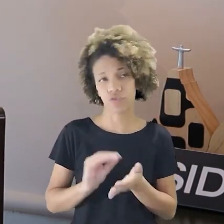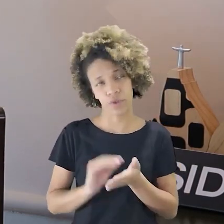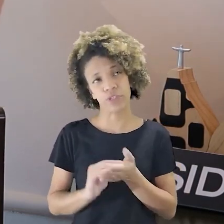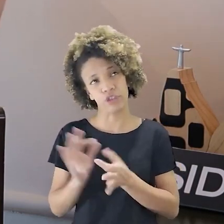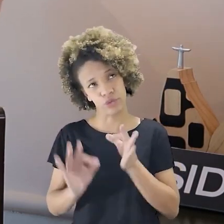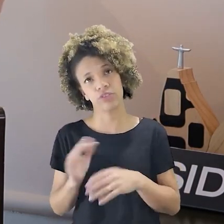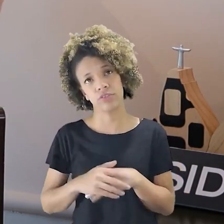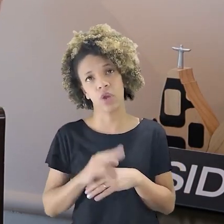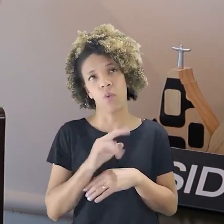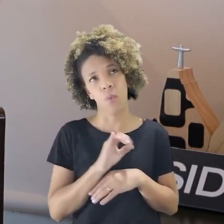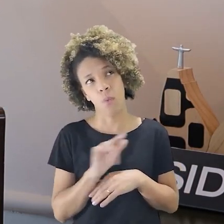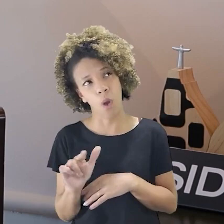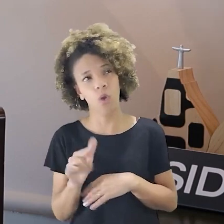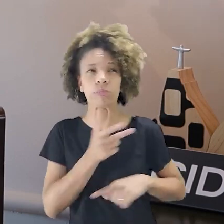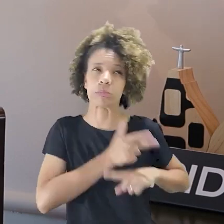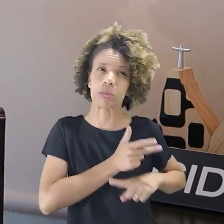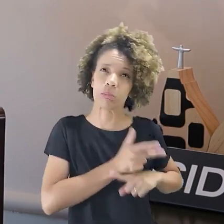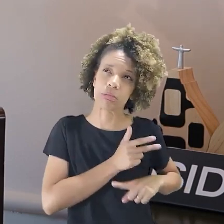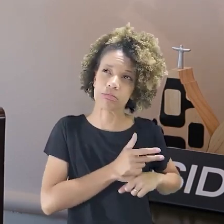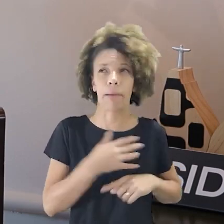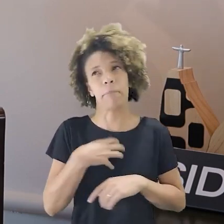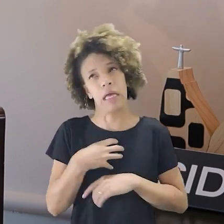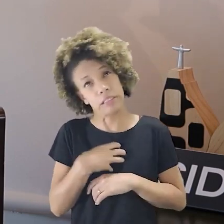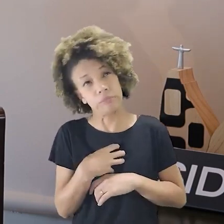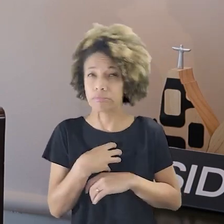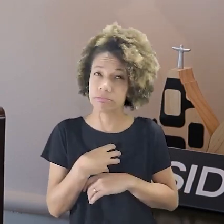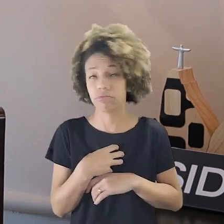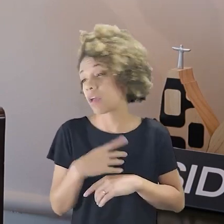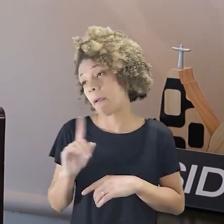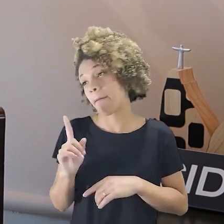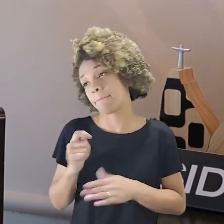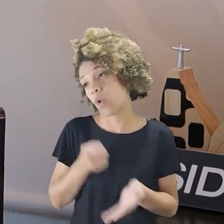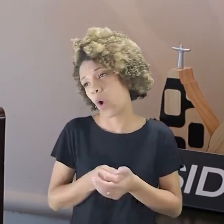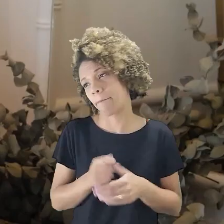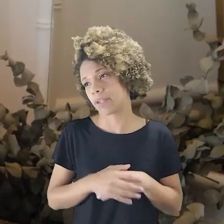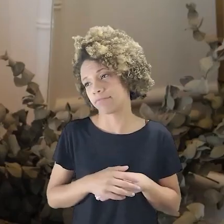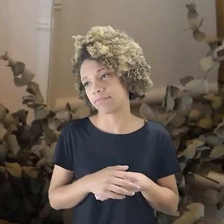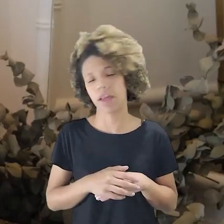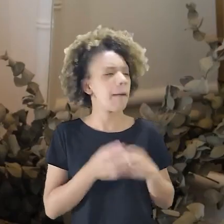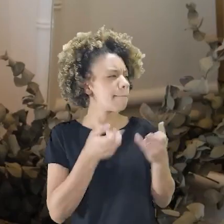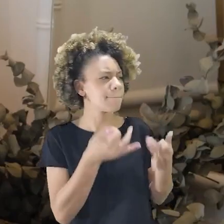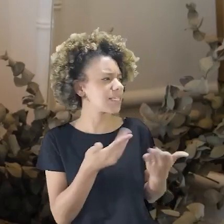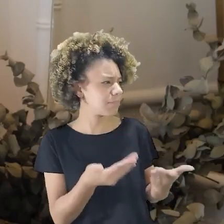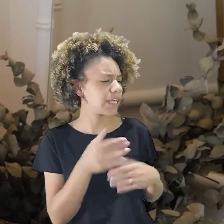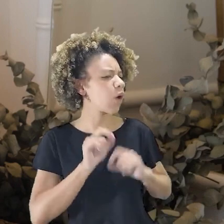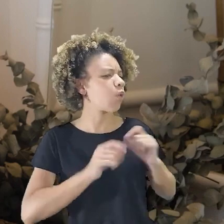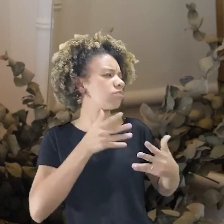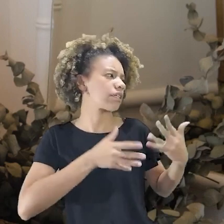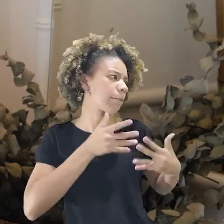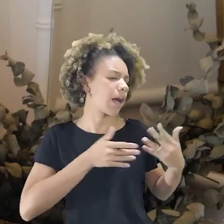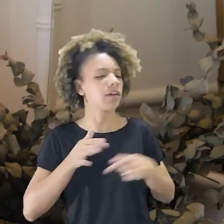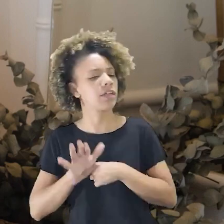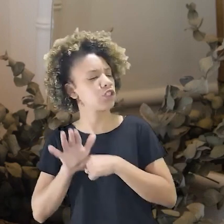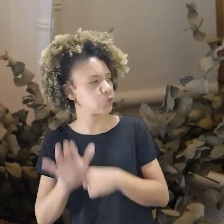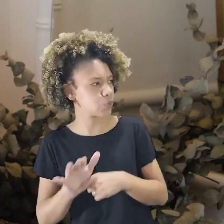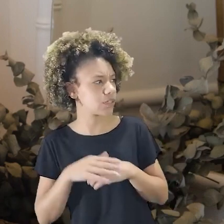injusto que o UOL fez uma matéria assim sobre câmeras na Bahia, mas não cobra. Né? Me explica a história da câmera, o quanto isso atrapalha e o quanto